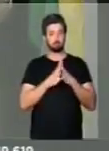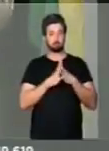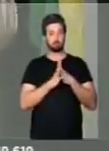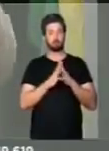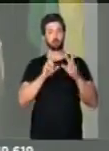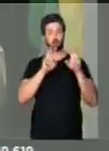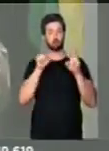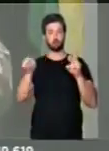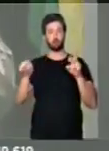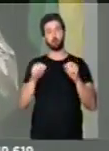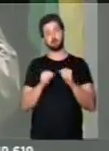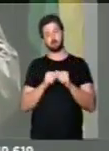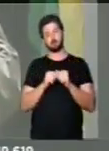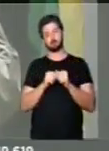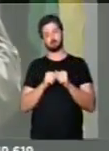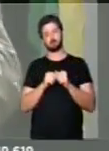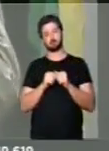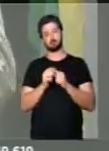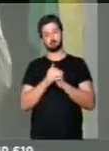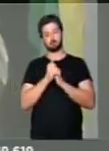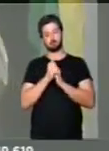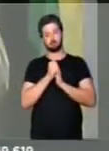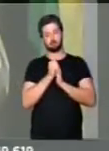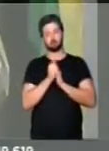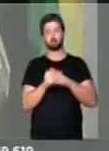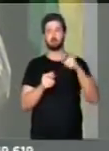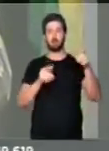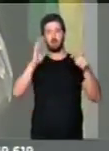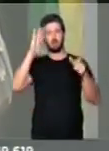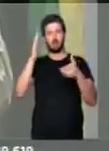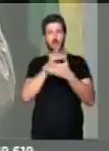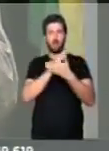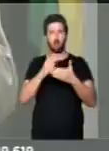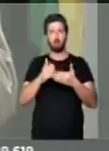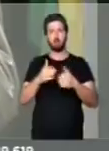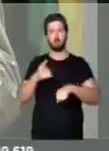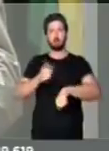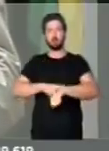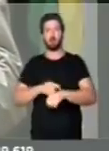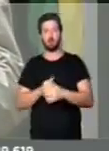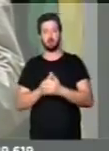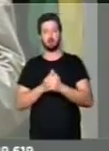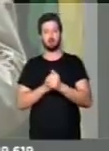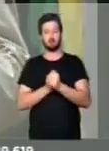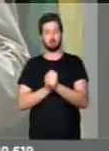sobre o assunto, que tomou algumas providências imediatas,